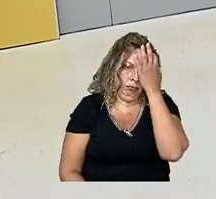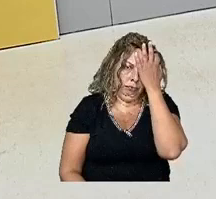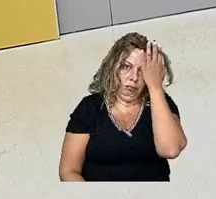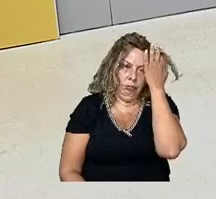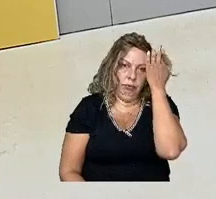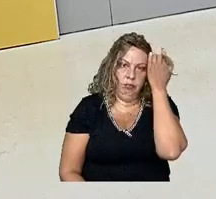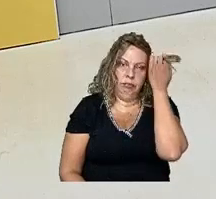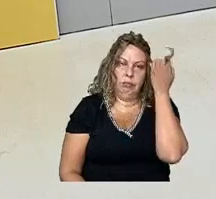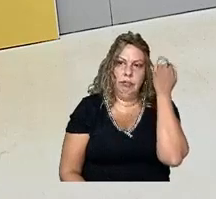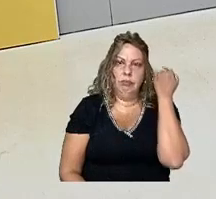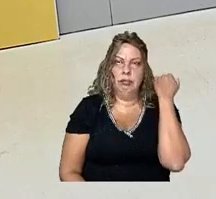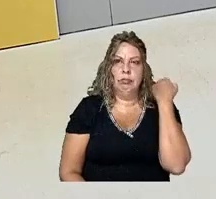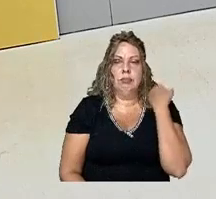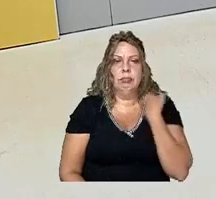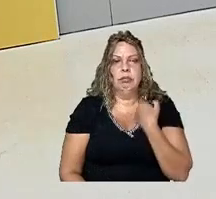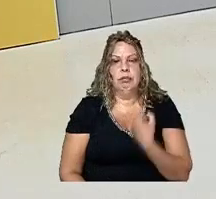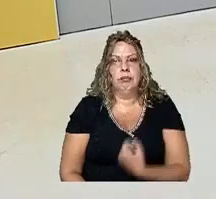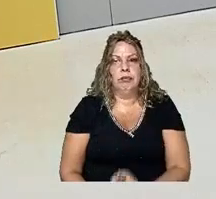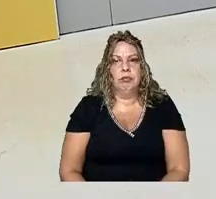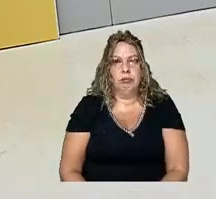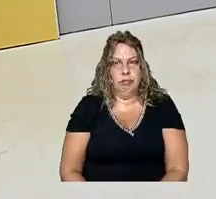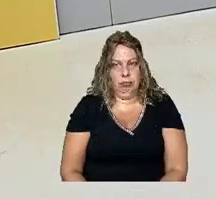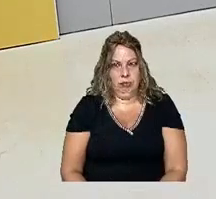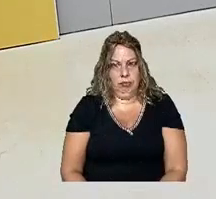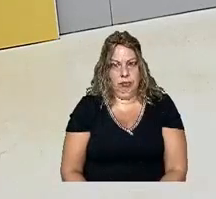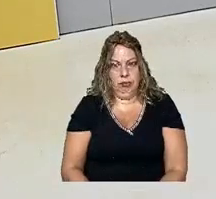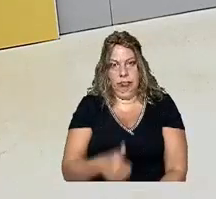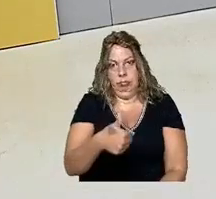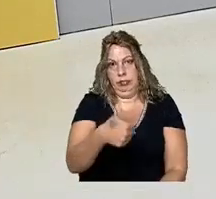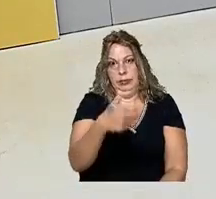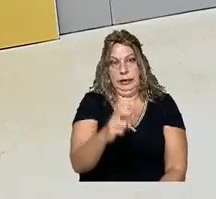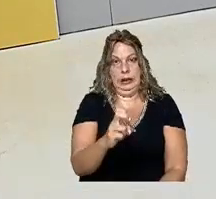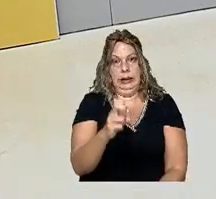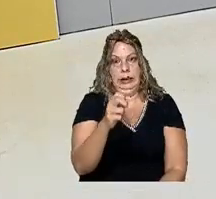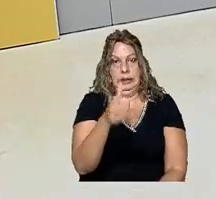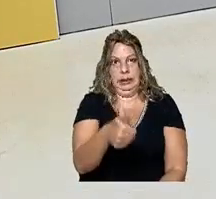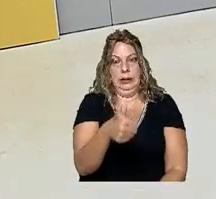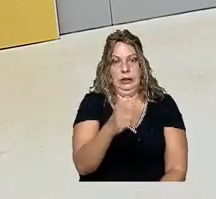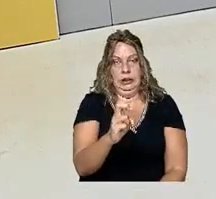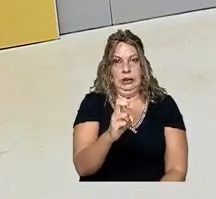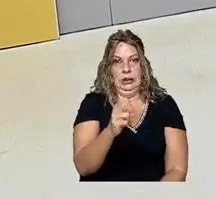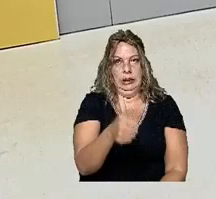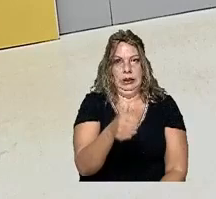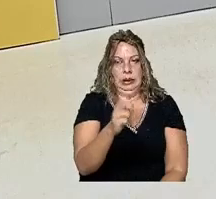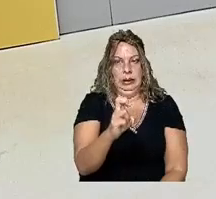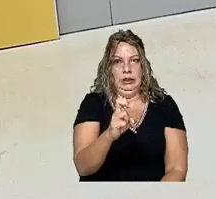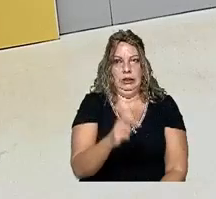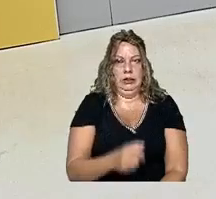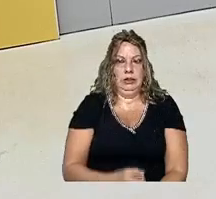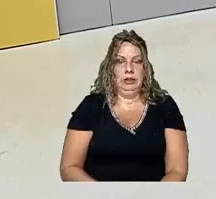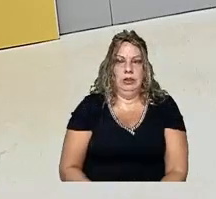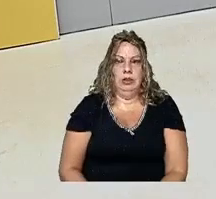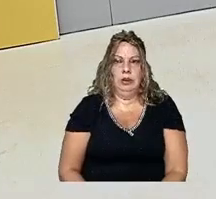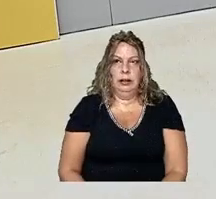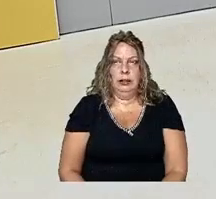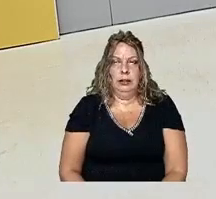número 18, vamos, que agora tem o número 15, número 15,